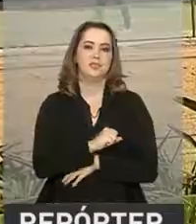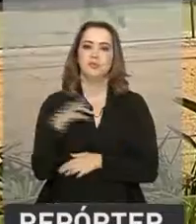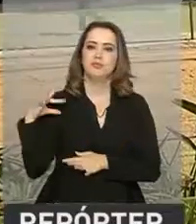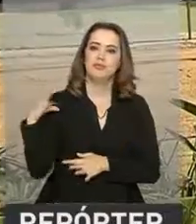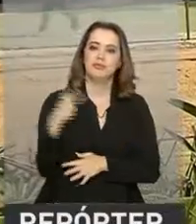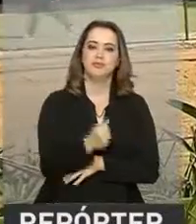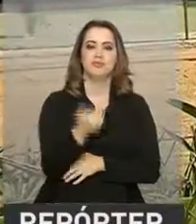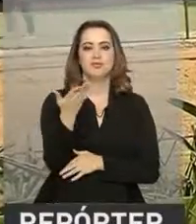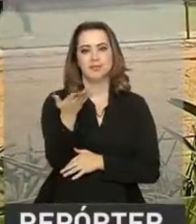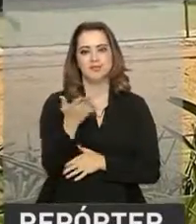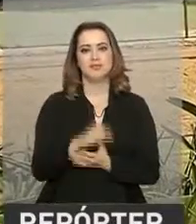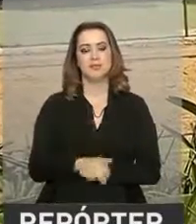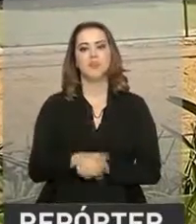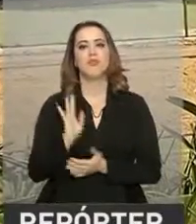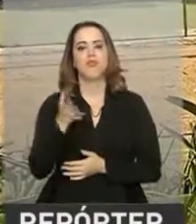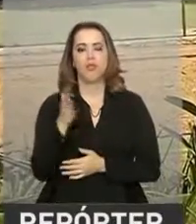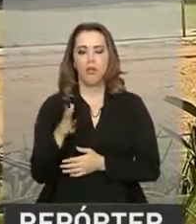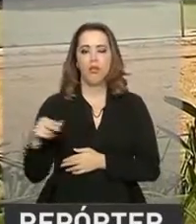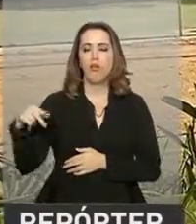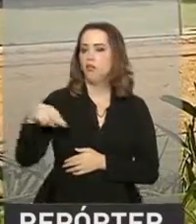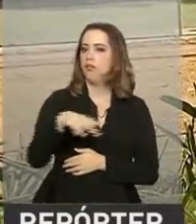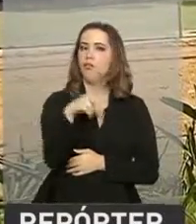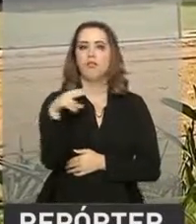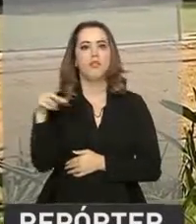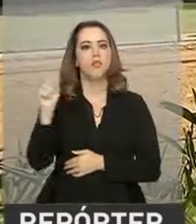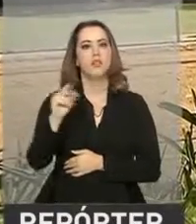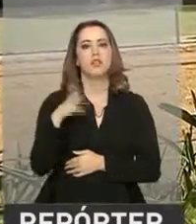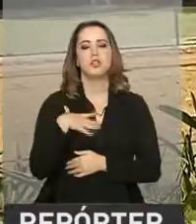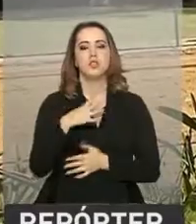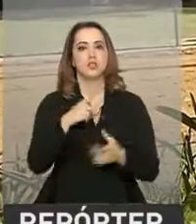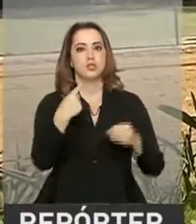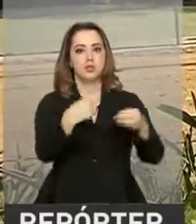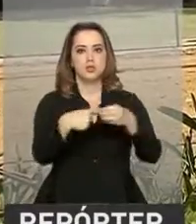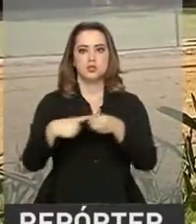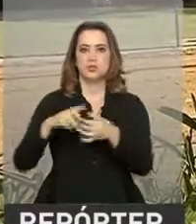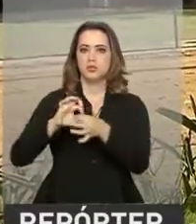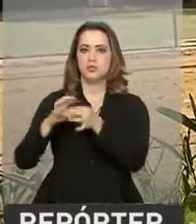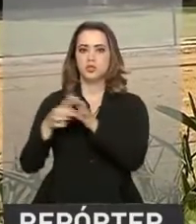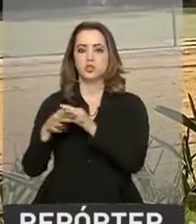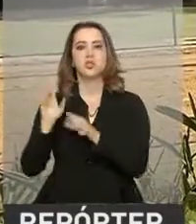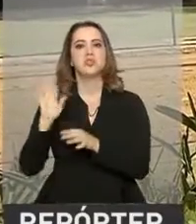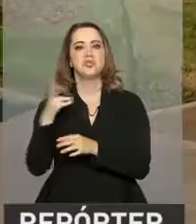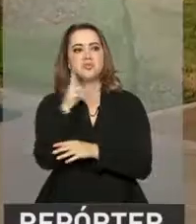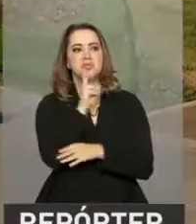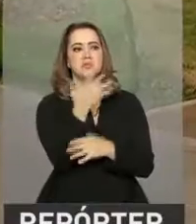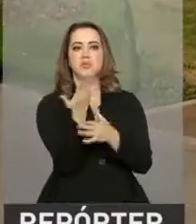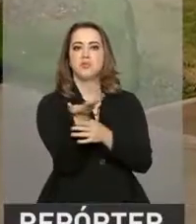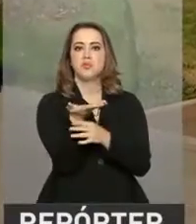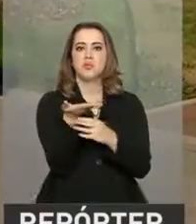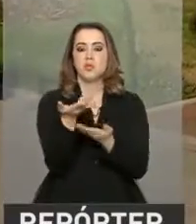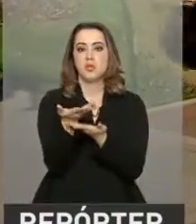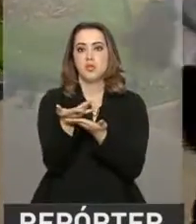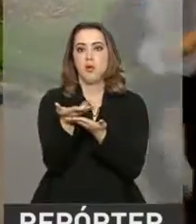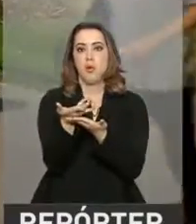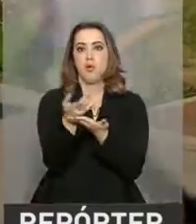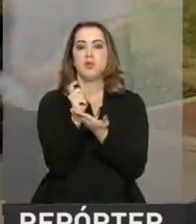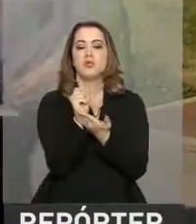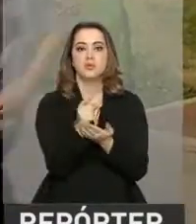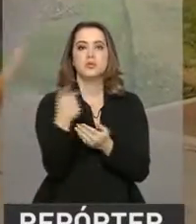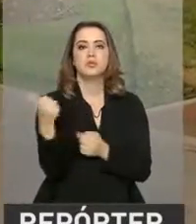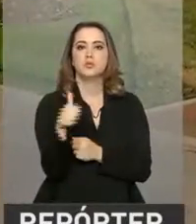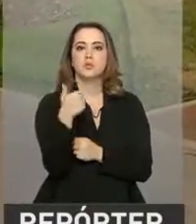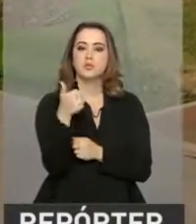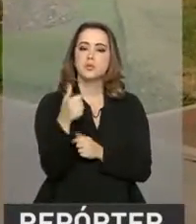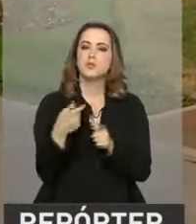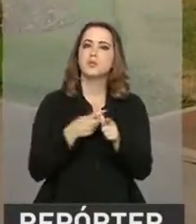tudo. Estamos andando, já fomos no Parque Olímpico, já demos uma volta aqui na pira, tá bem legal. Também é a primeira vez da canadense